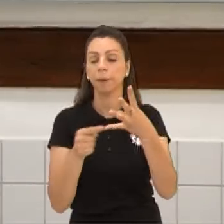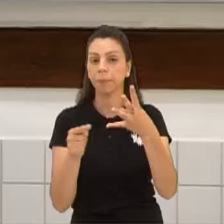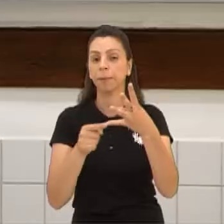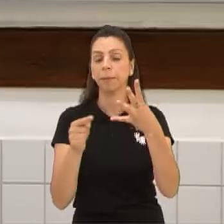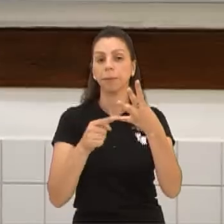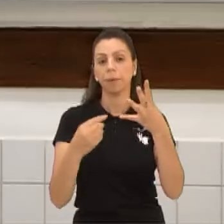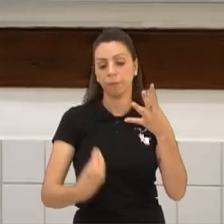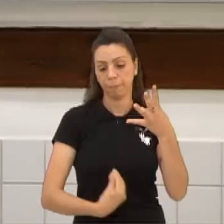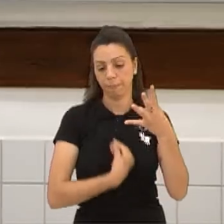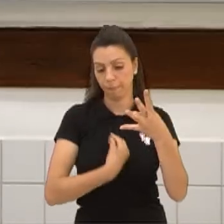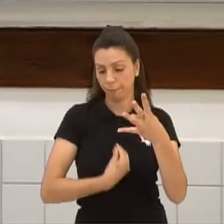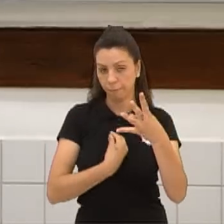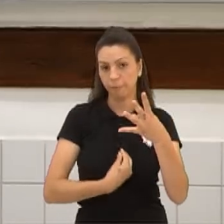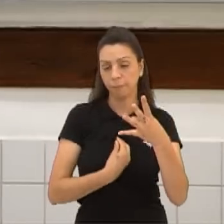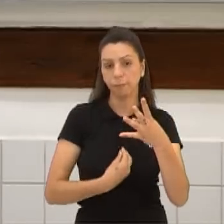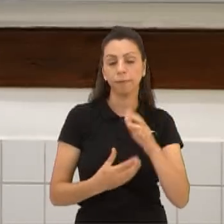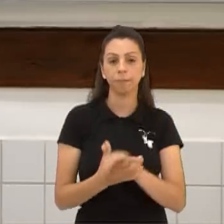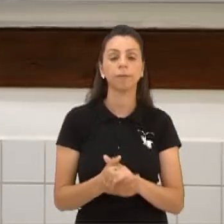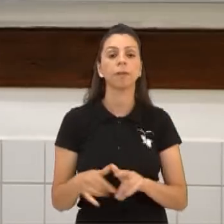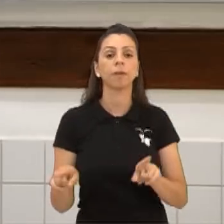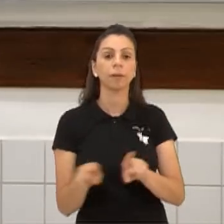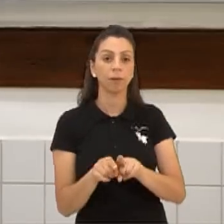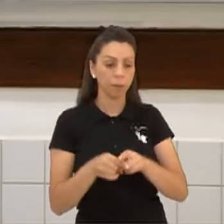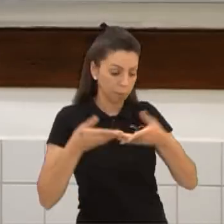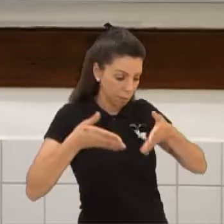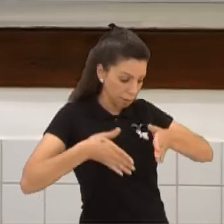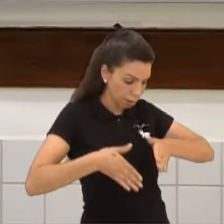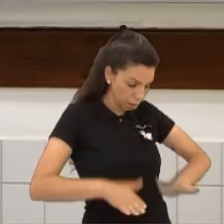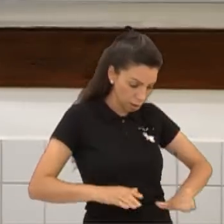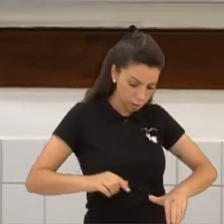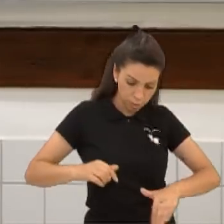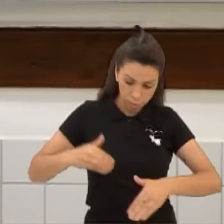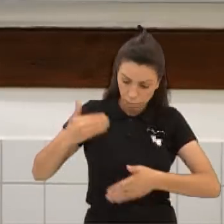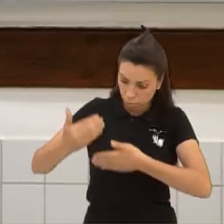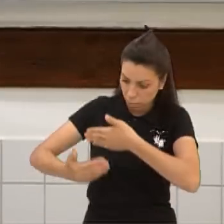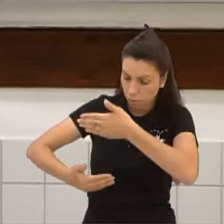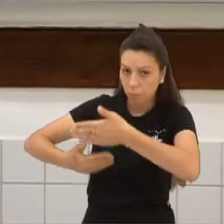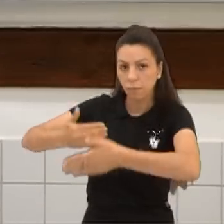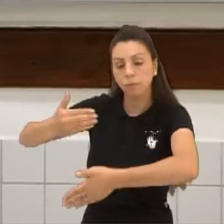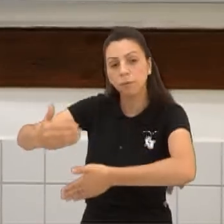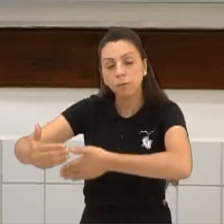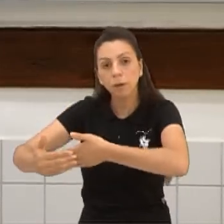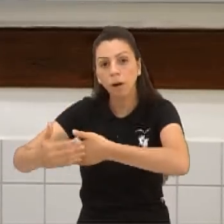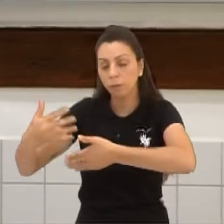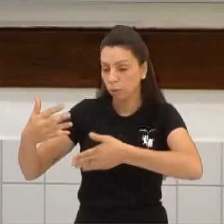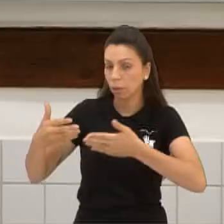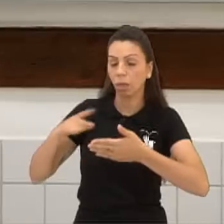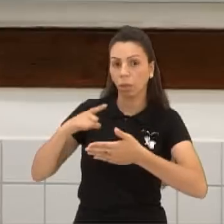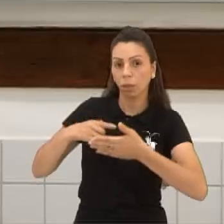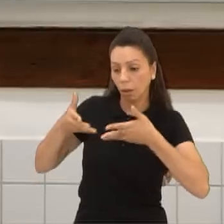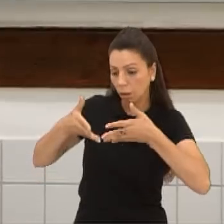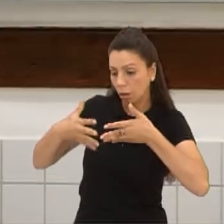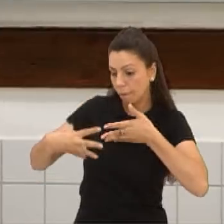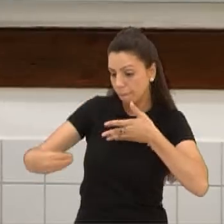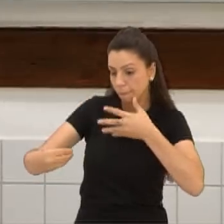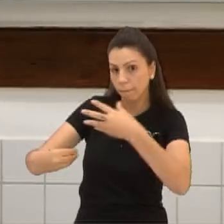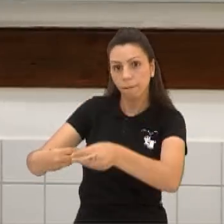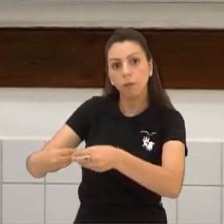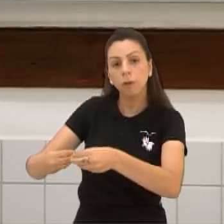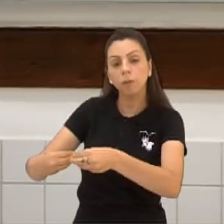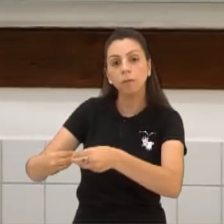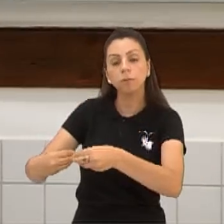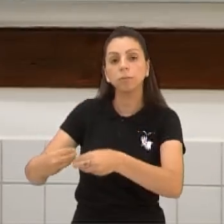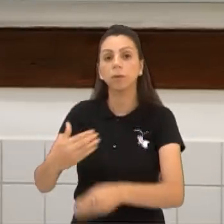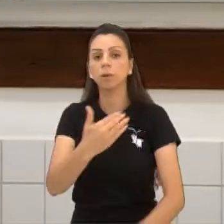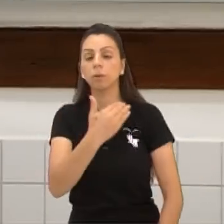Todo ser vivo, ele nasce, desenvolve, reproduz, envelhece e morre. Além disso, todo ser